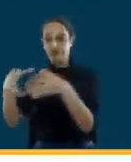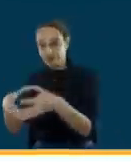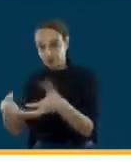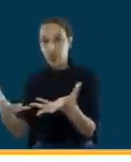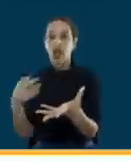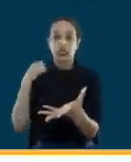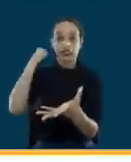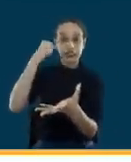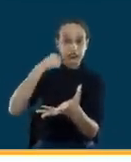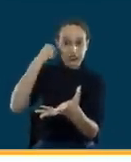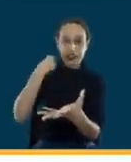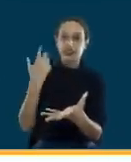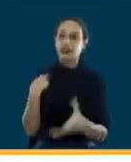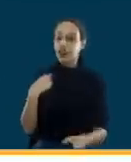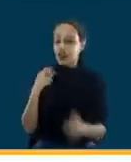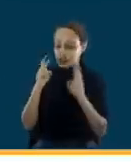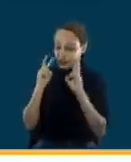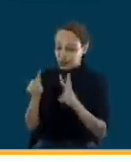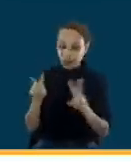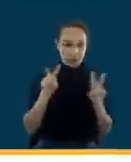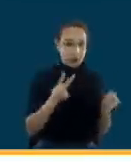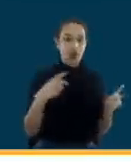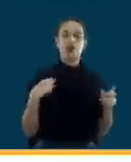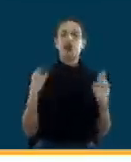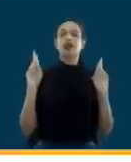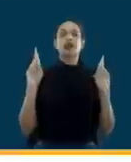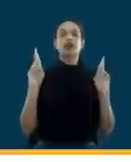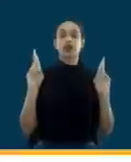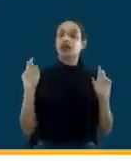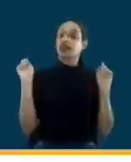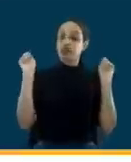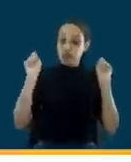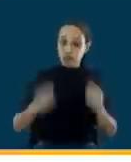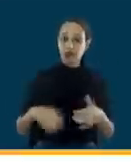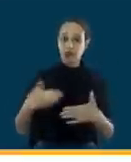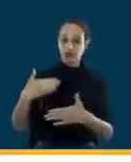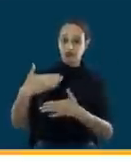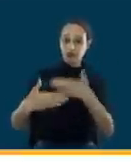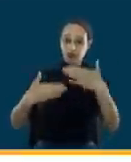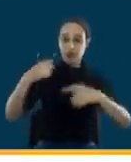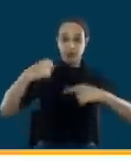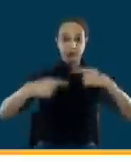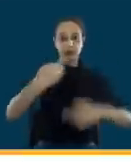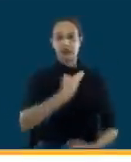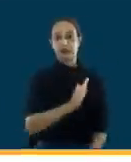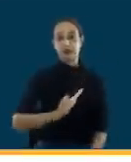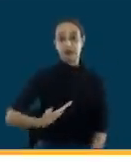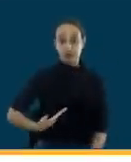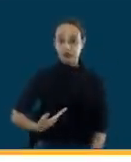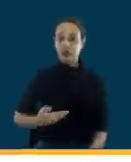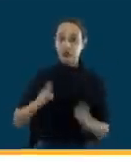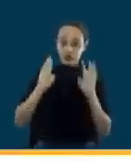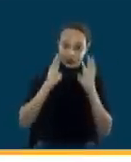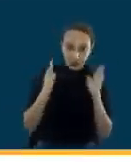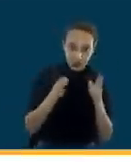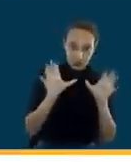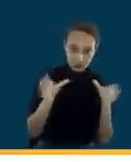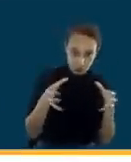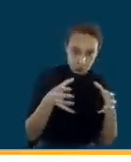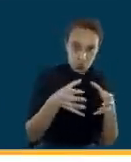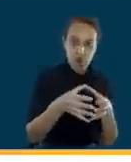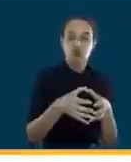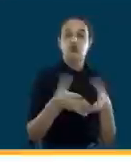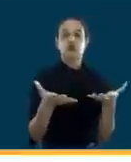uma esperança grande de que é possível se construir políticas públicas de forma conjunta, de forma